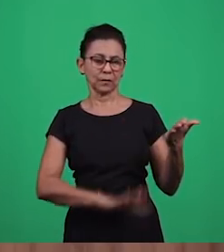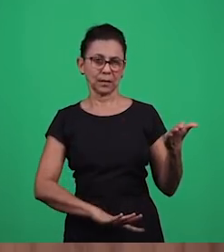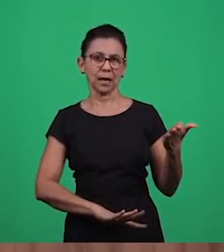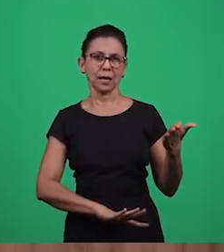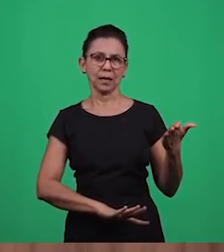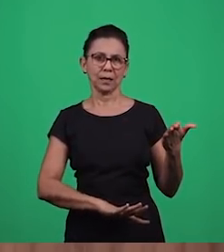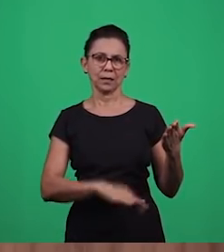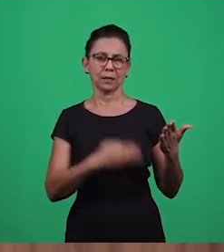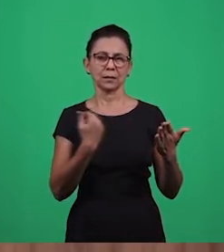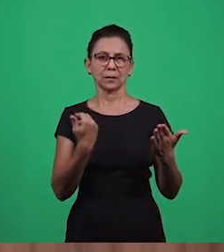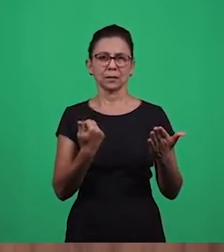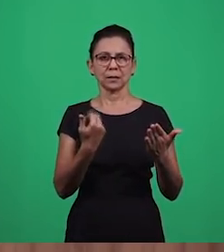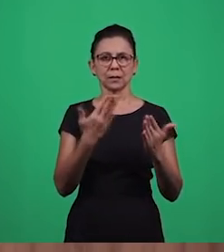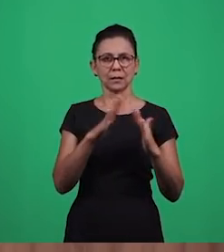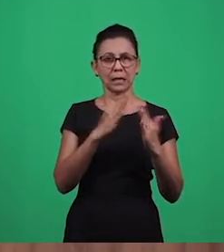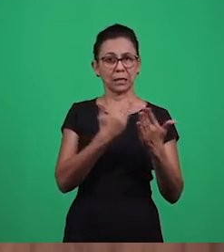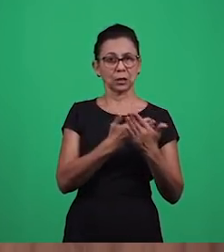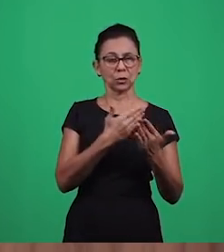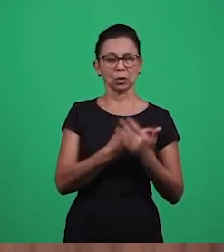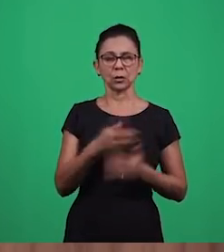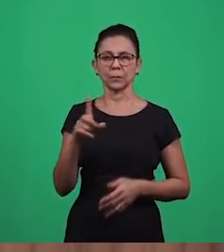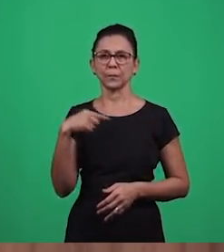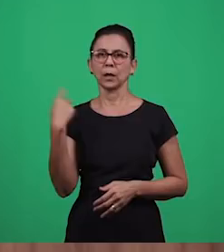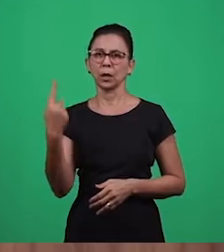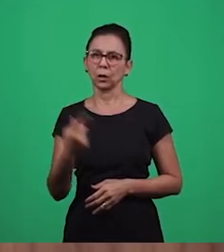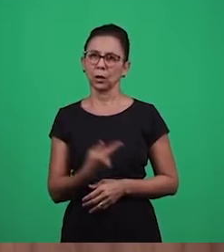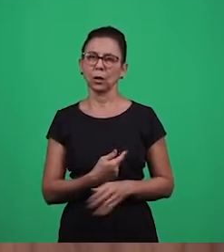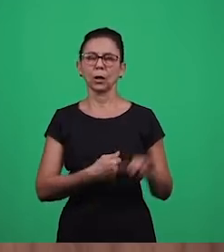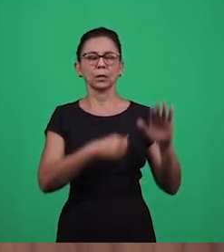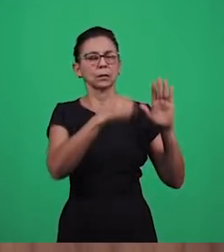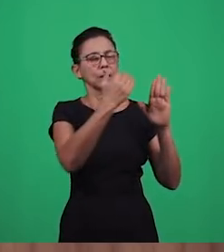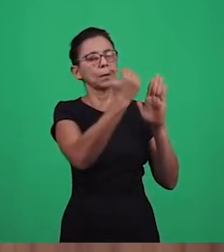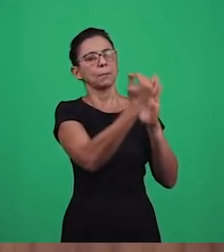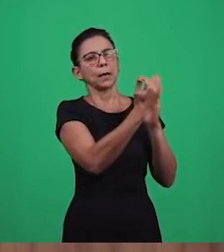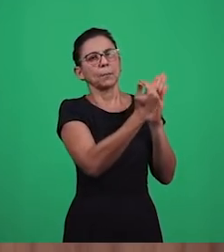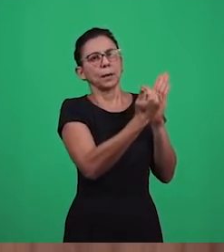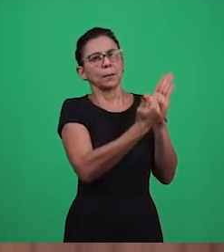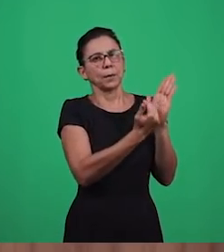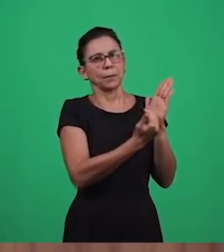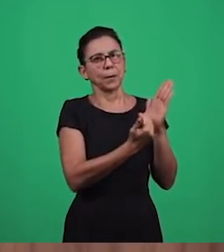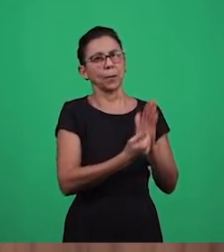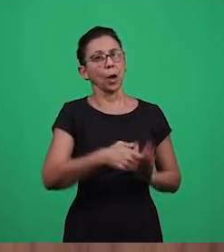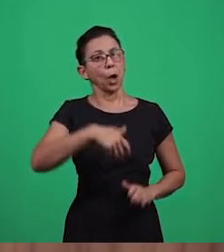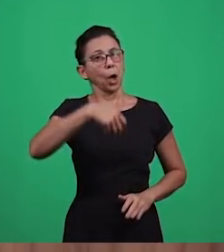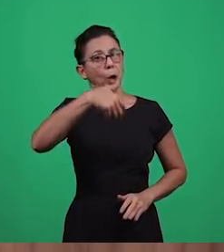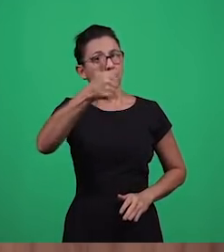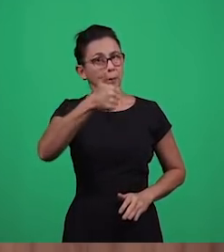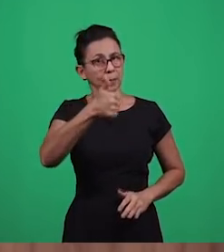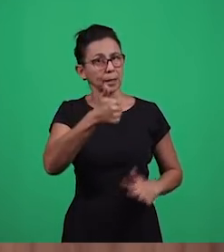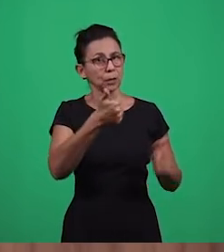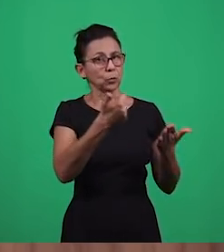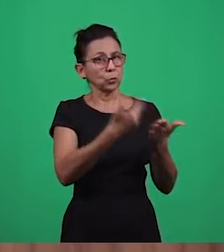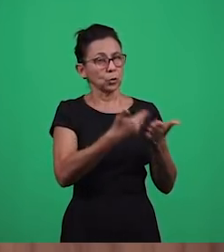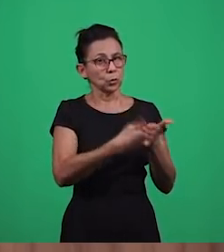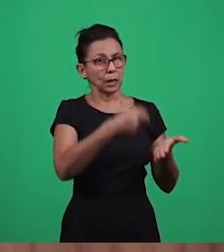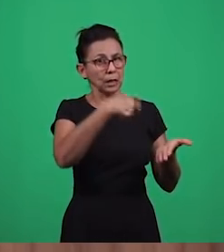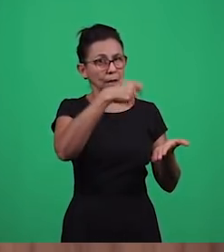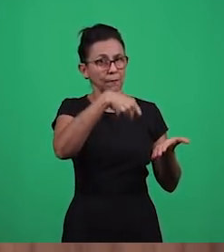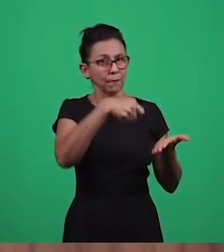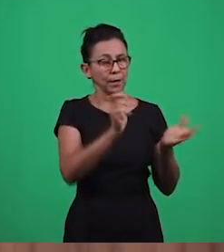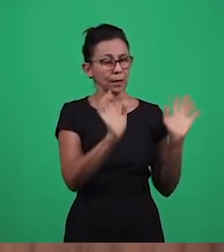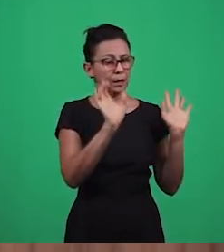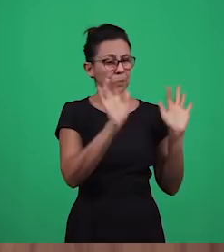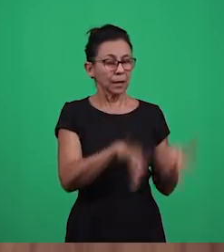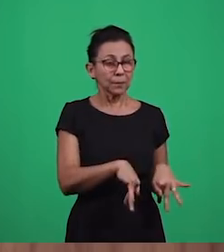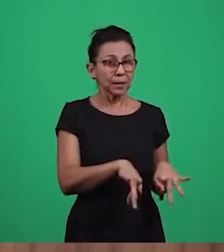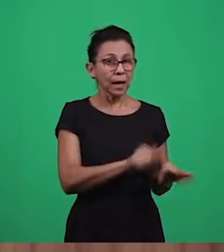nós, pais, colocamos condição, terminar primeiro as atividades escolares para depois irem brincar. Inicialmente,